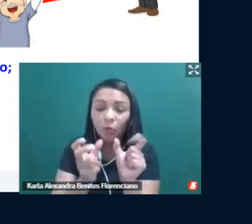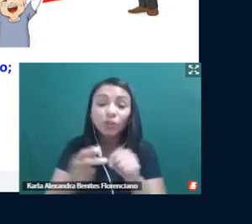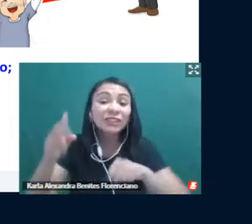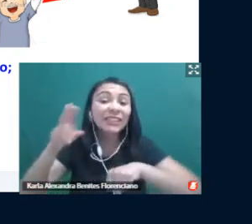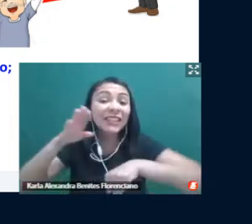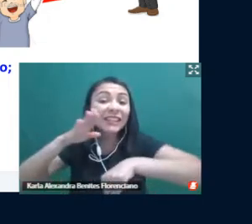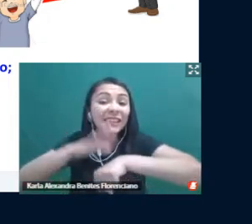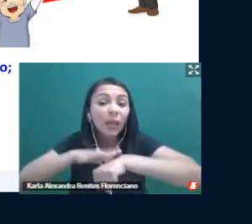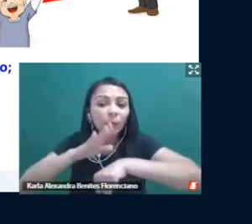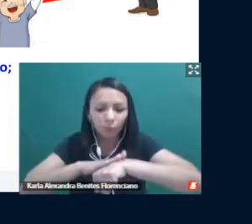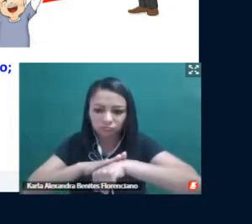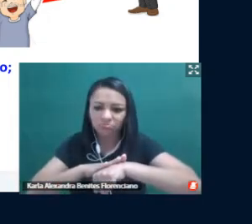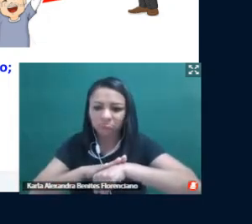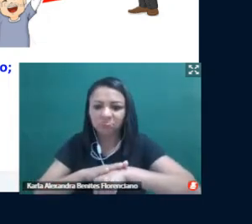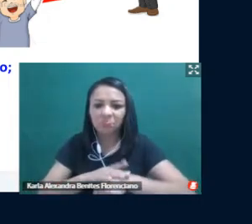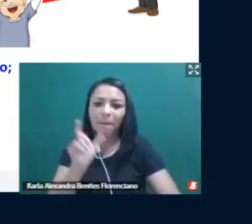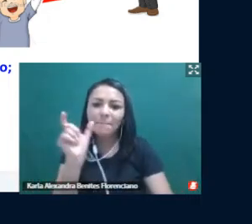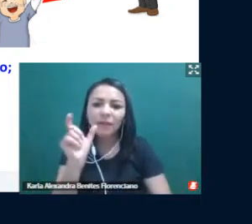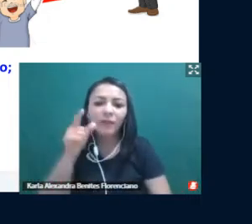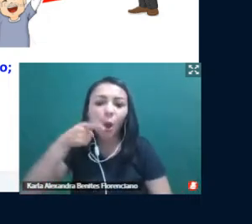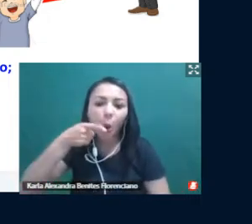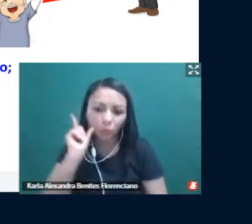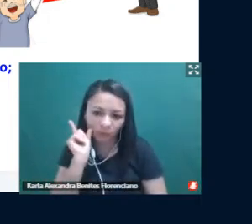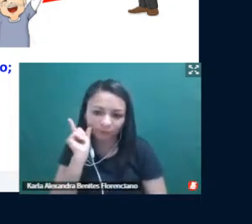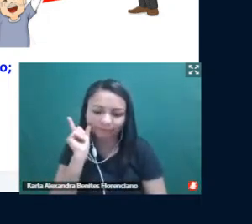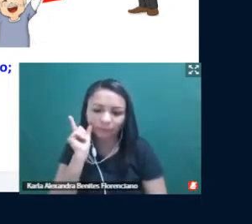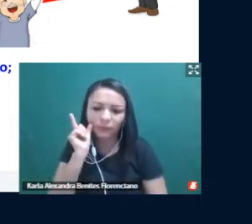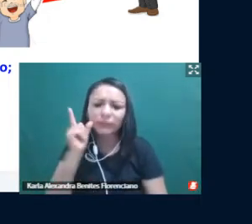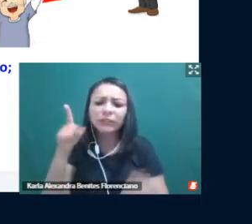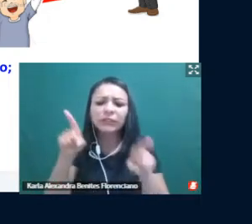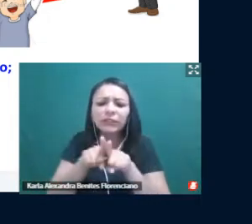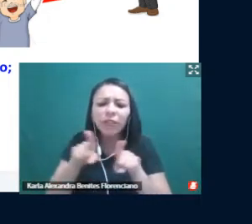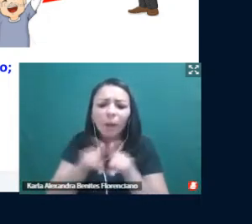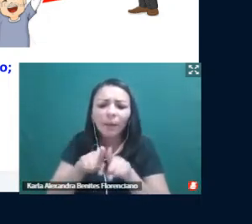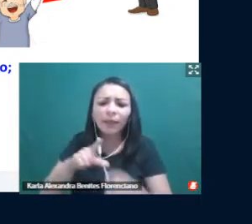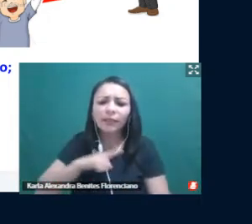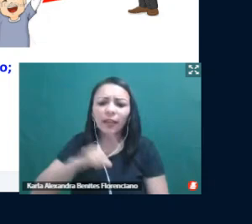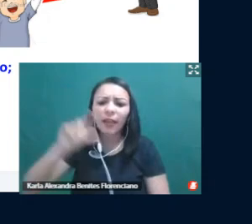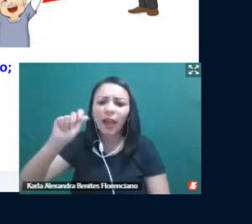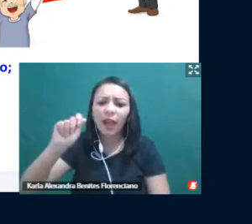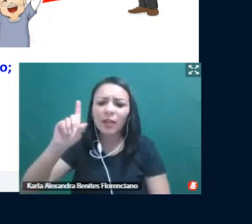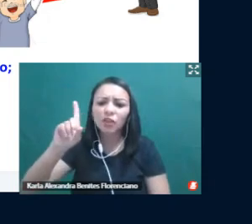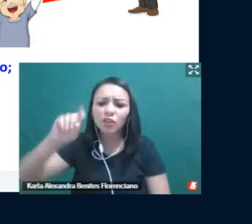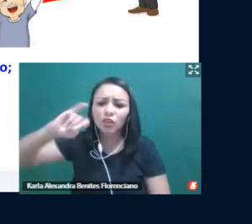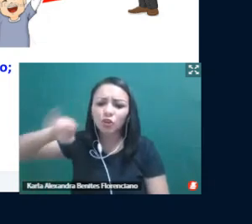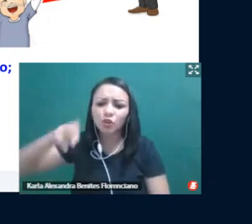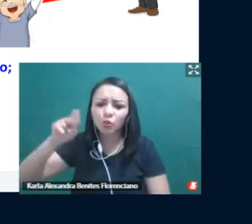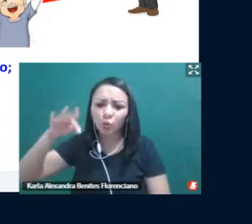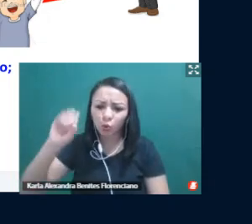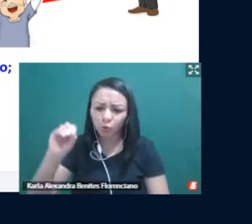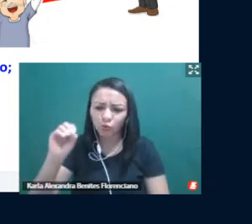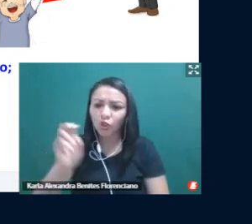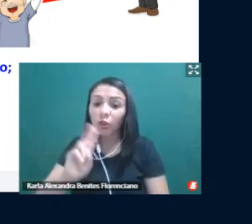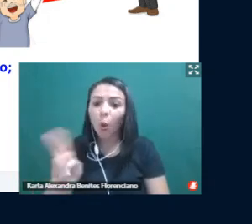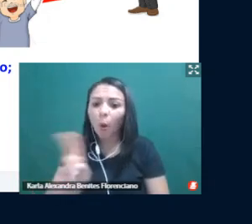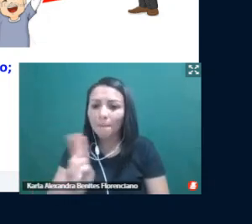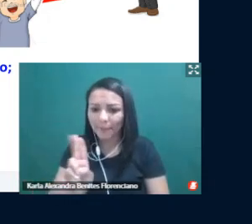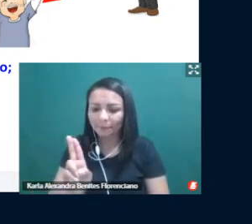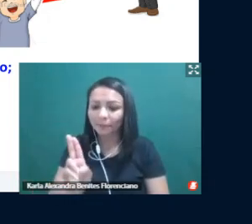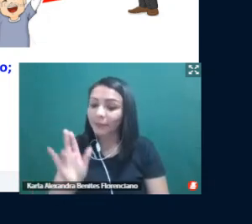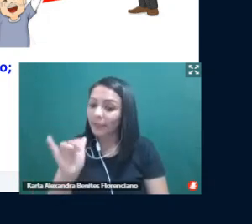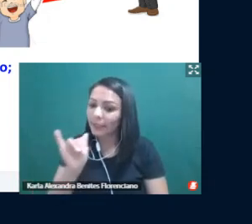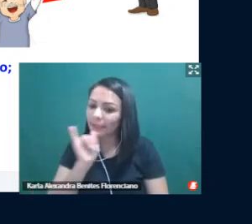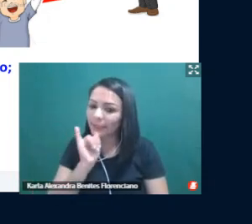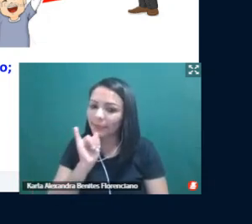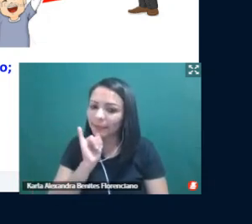frase. Temos também o adjunto adnominal, tá? Que aí